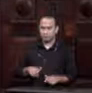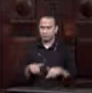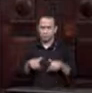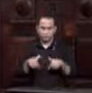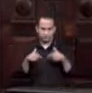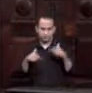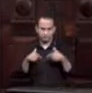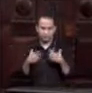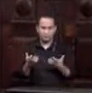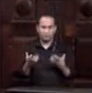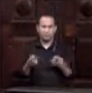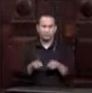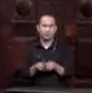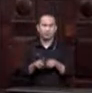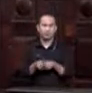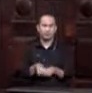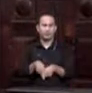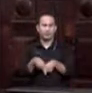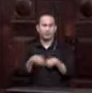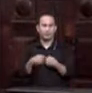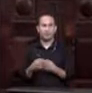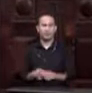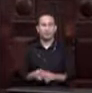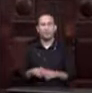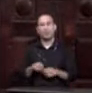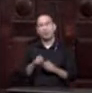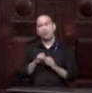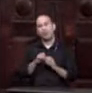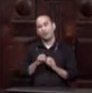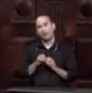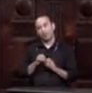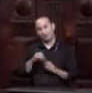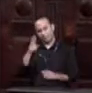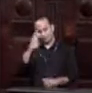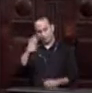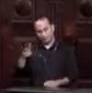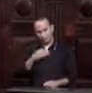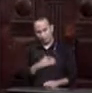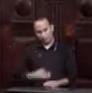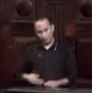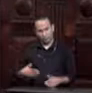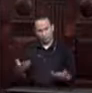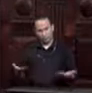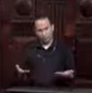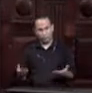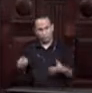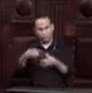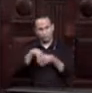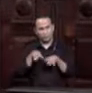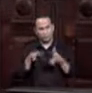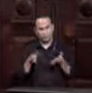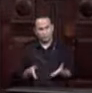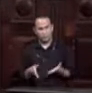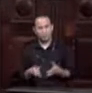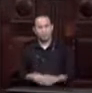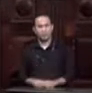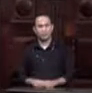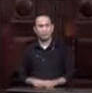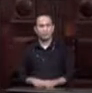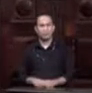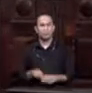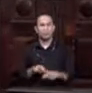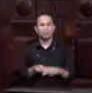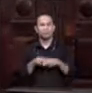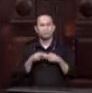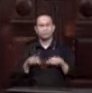também saudar e cumprimentar o líder do governo, relator da matéria que nós votamos hoje em sessões extraordinárias, pela